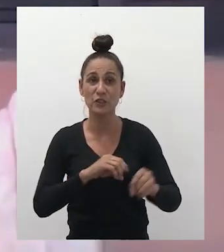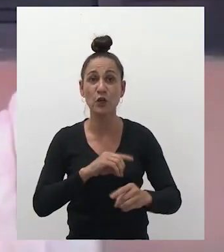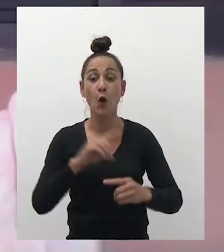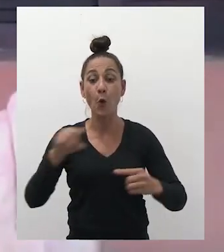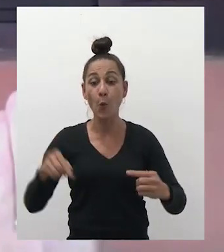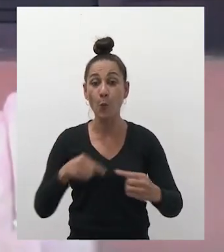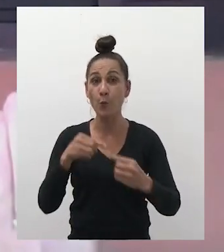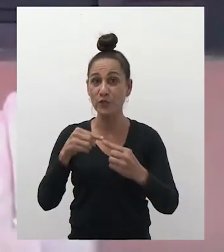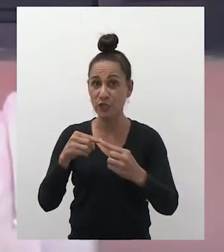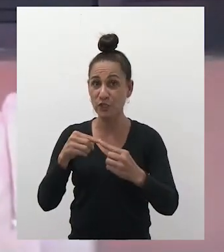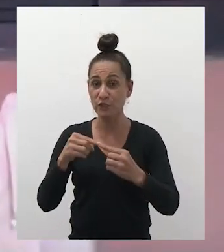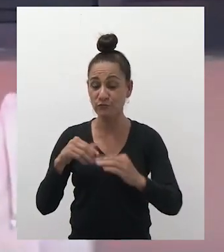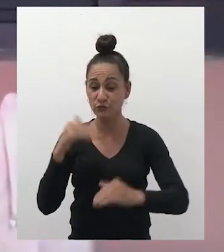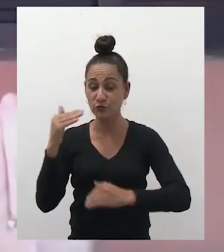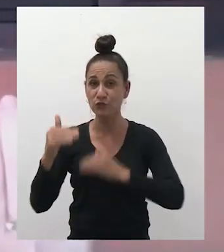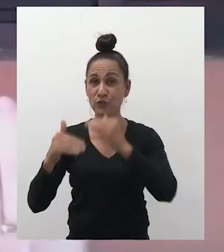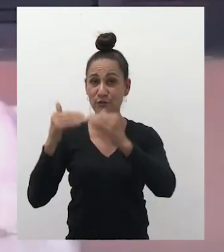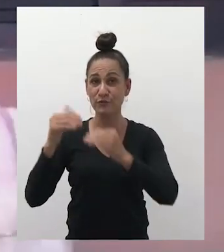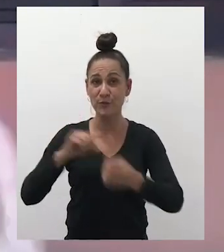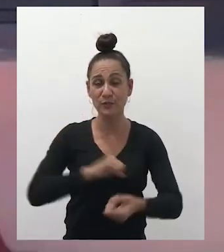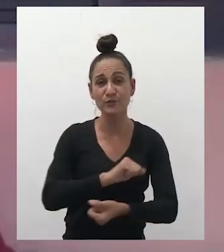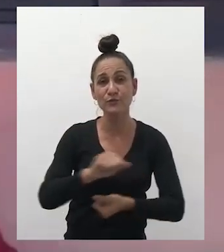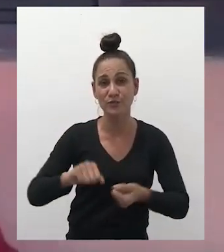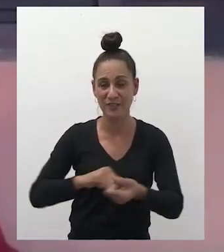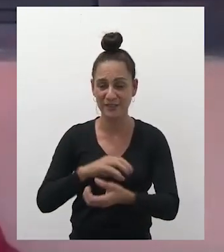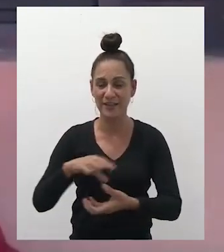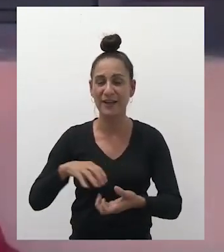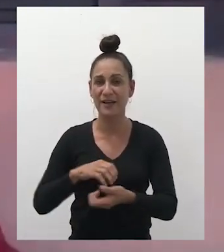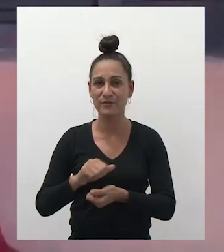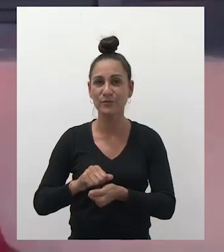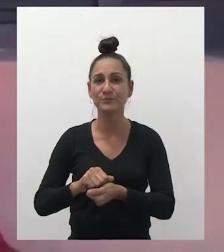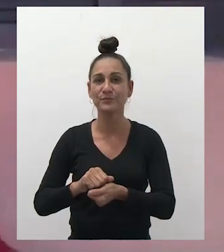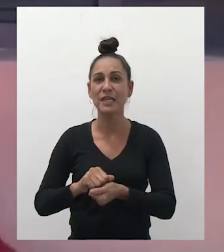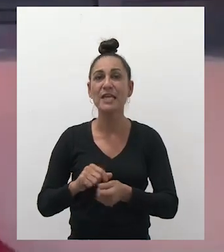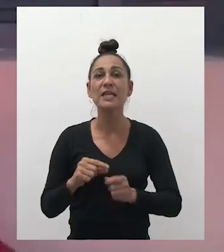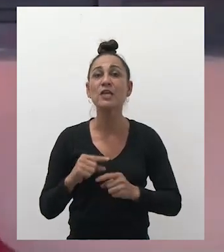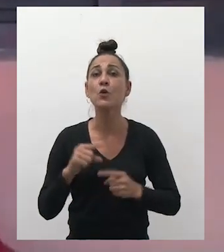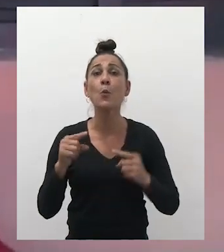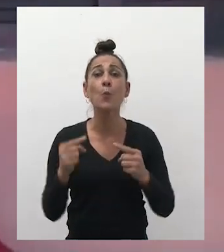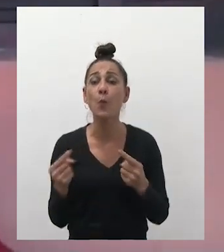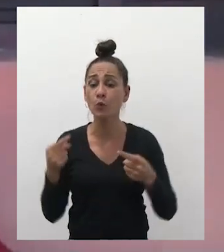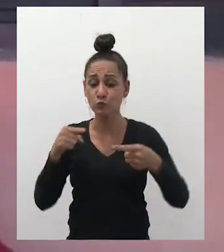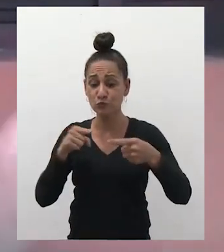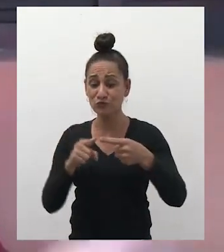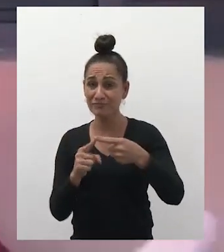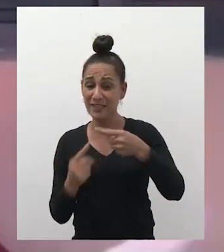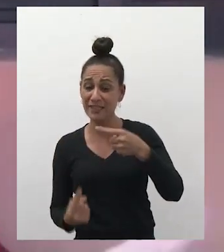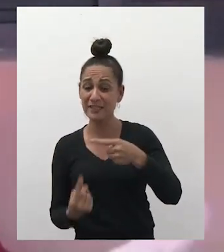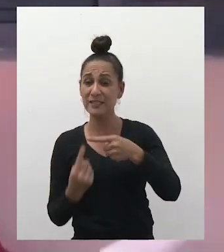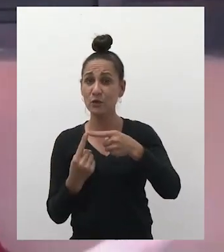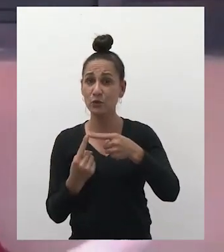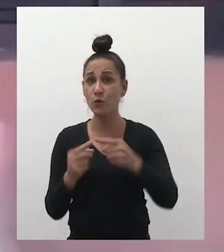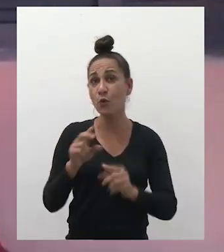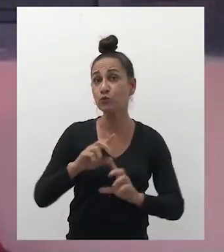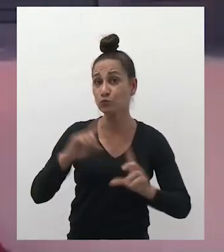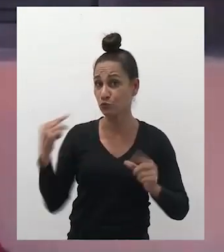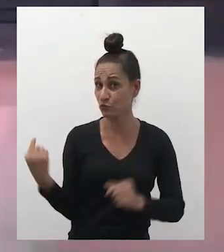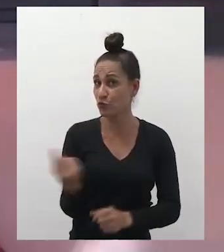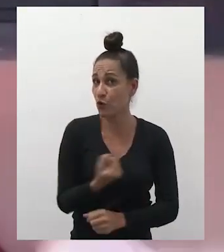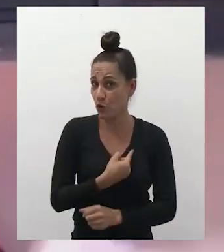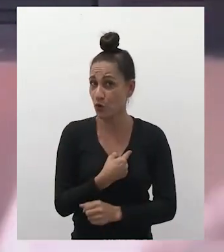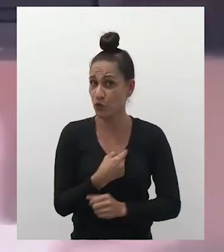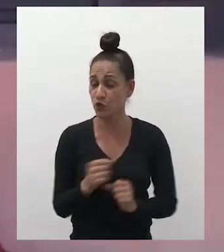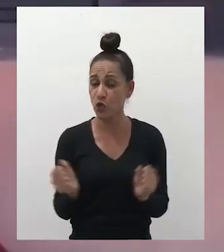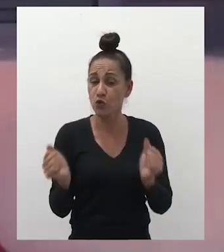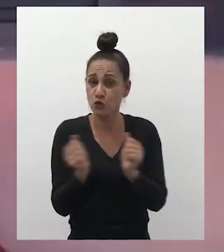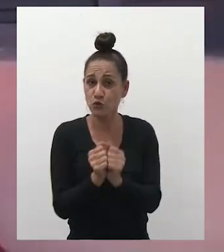de Desenvolvimento Sustentável e o ponto de intersecção com nós, conosco